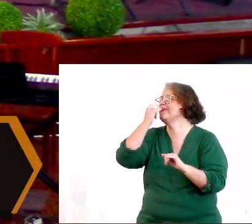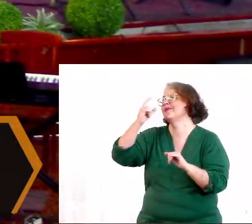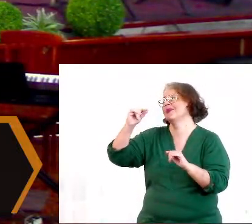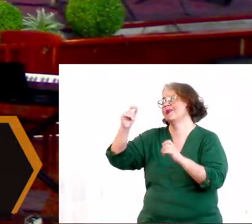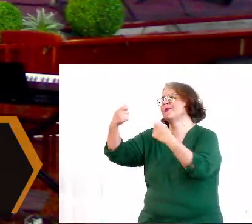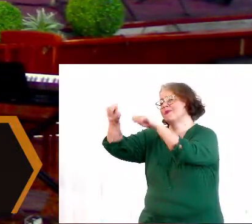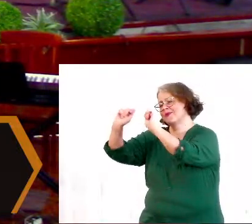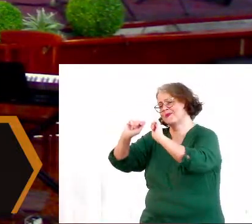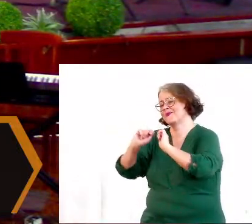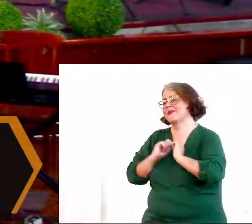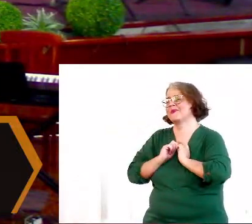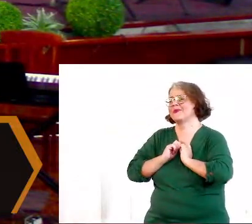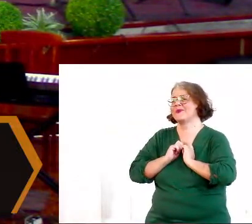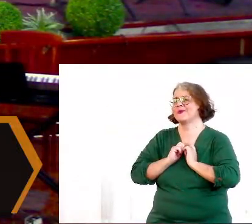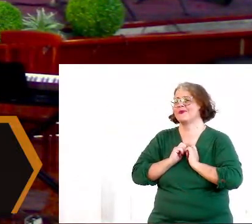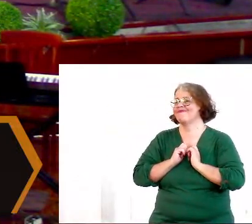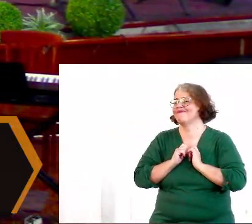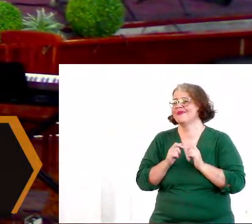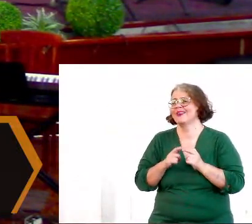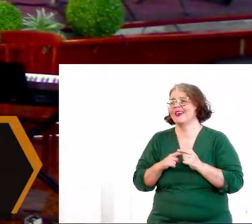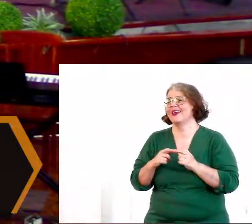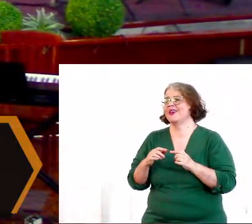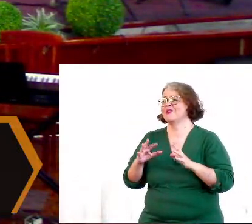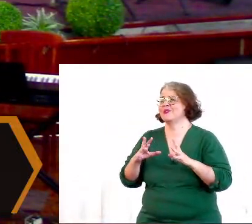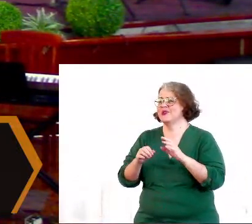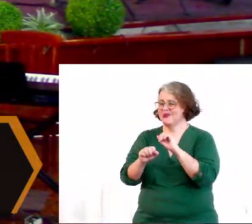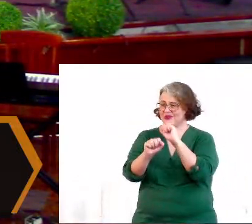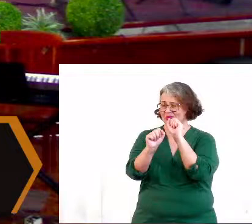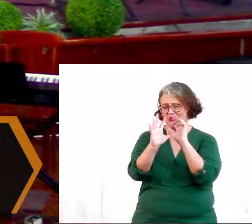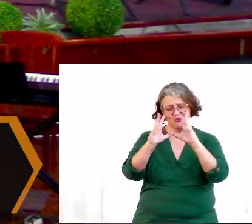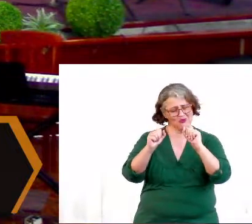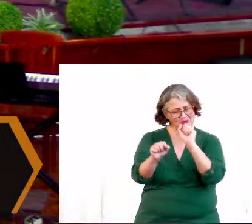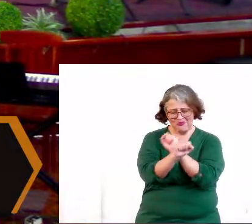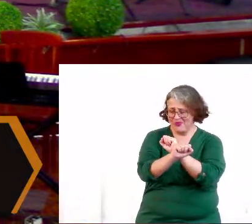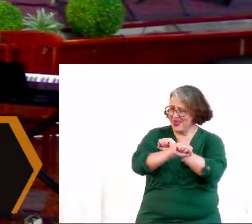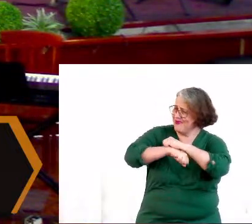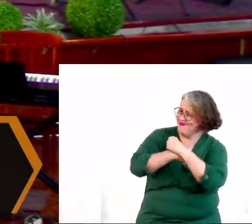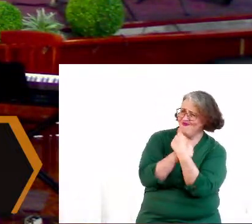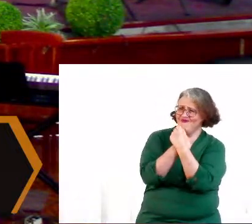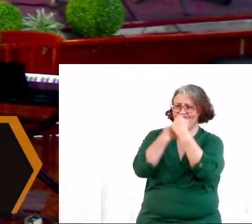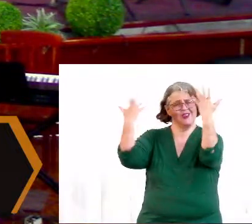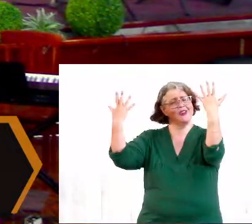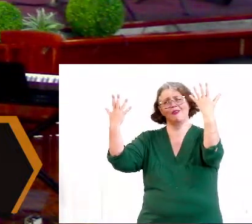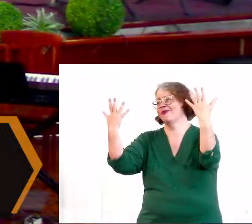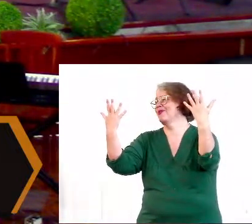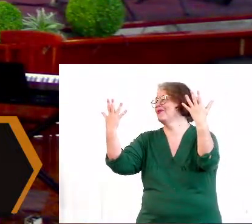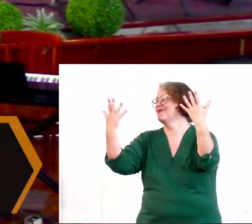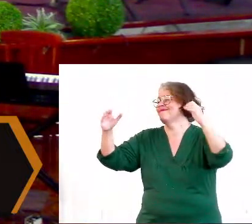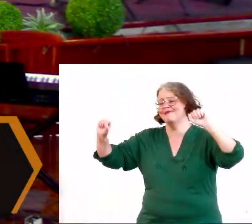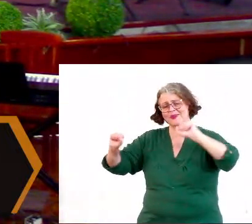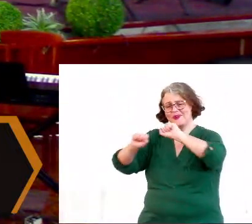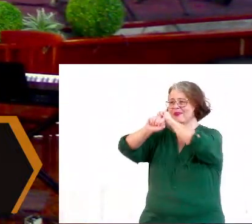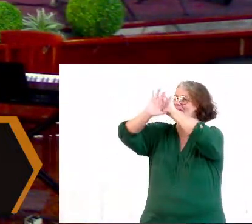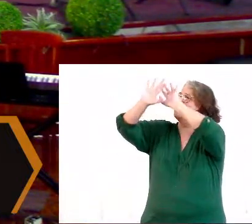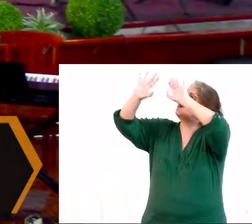me perdoou. Dos meus grilhões Ele me